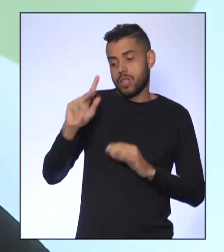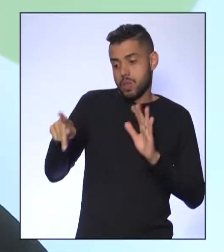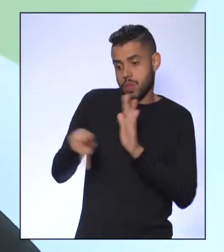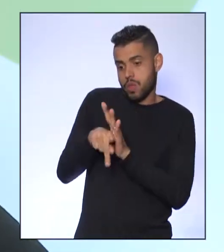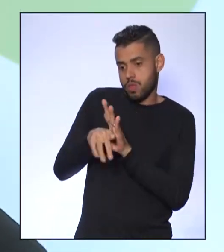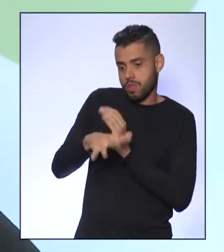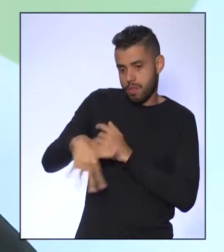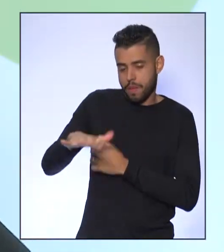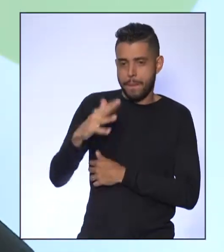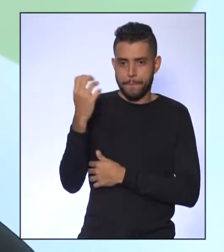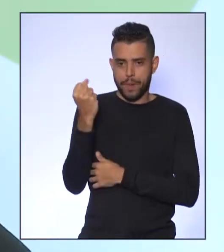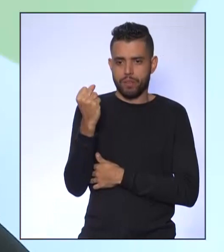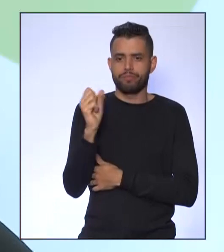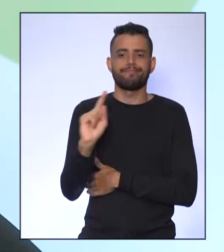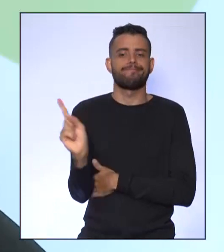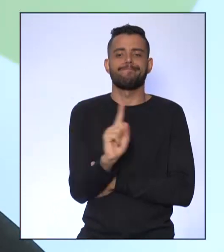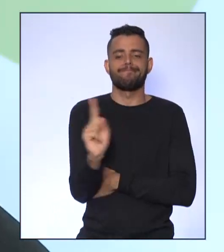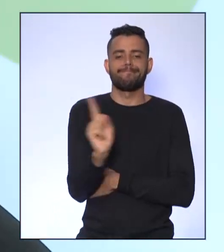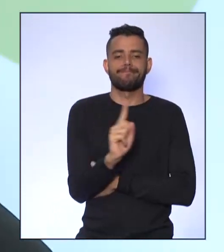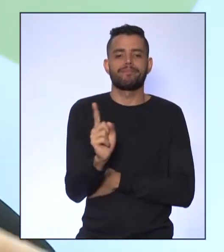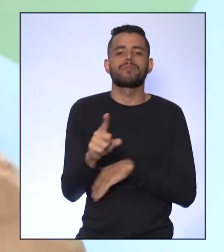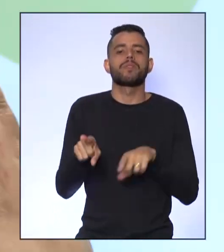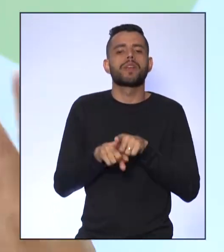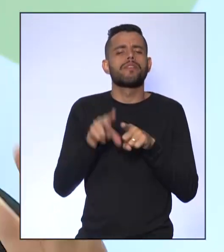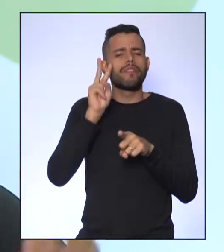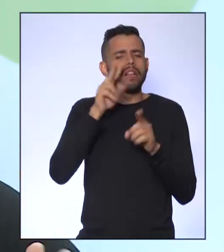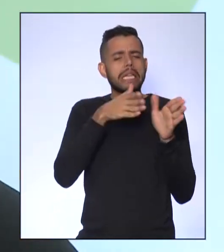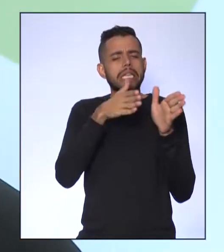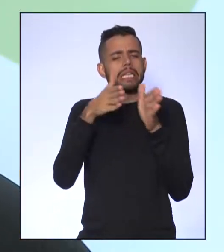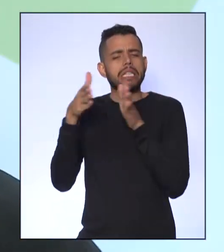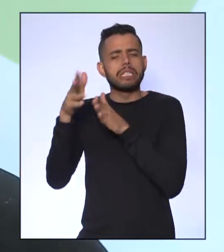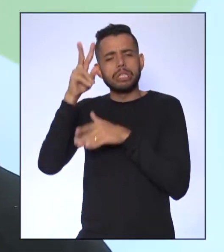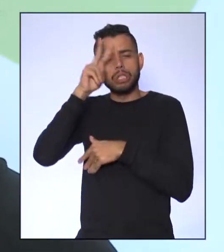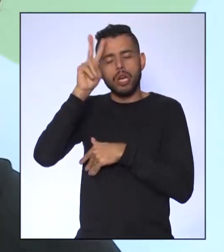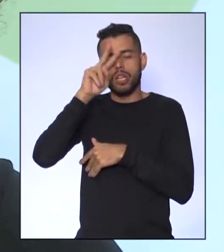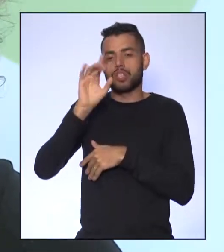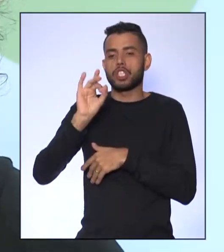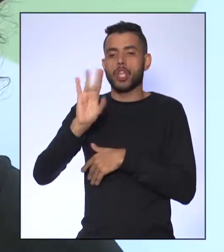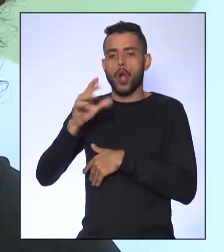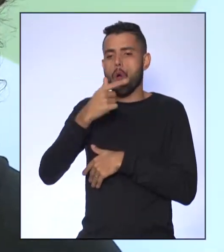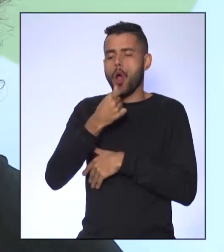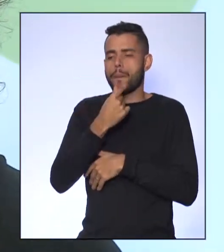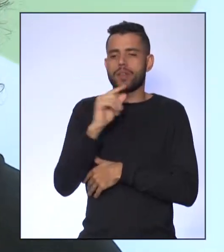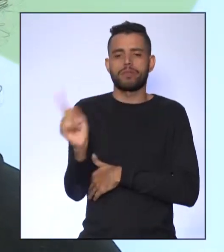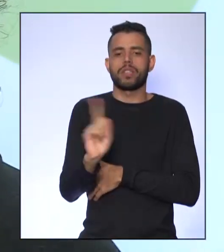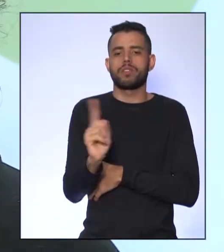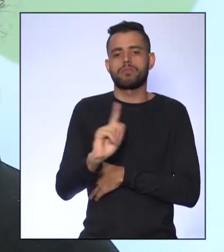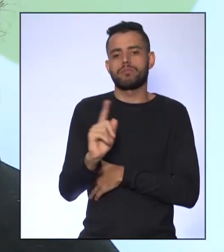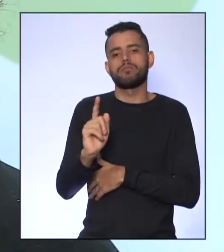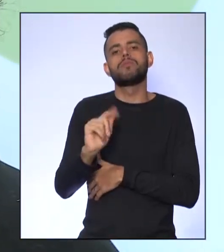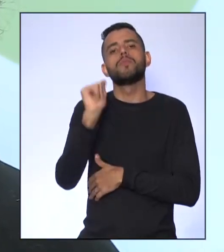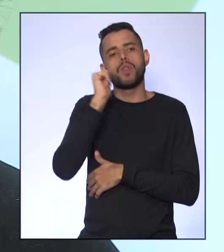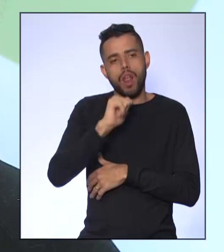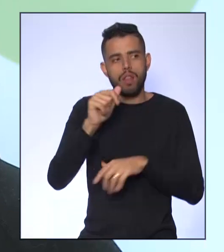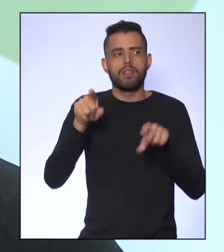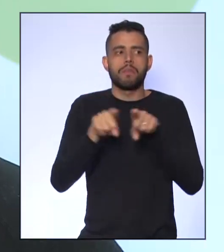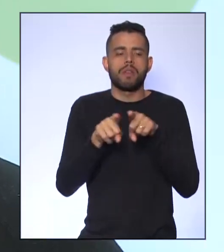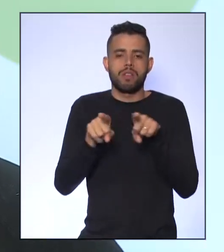se nós olharmos na história da filosofia, também ela não é tão masculina assim, né? Apesar